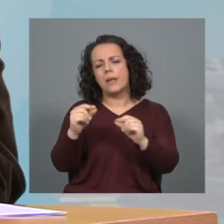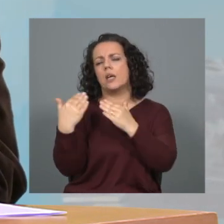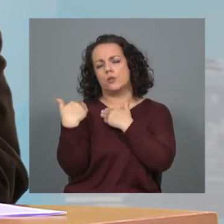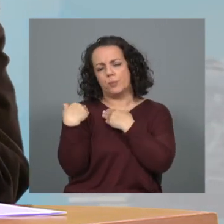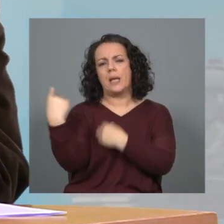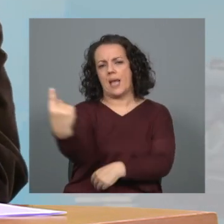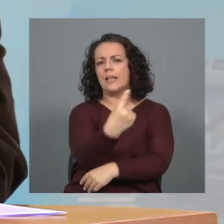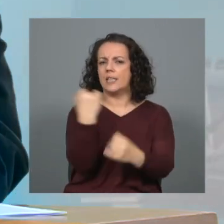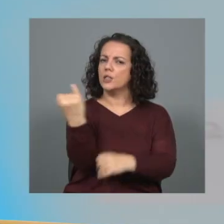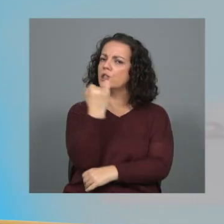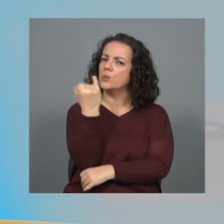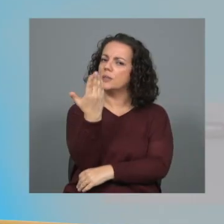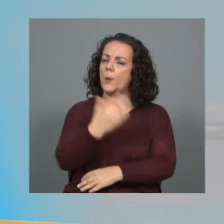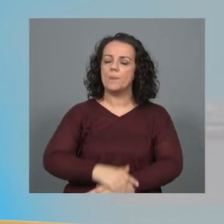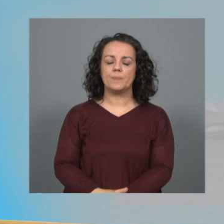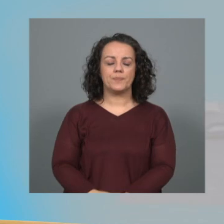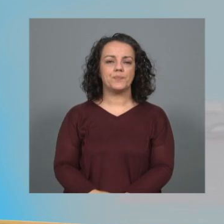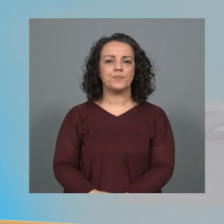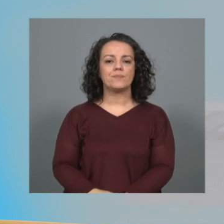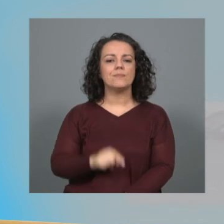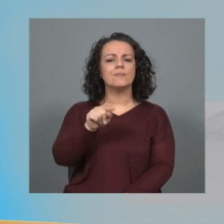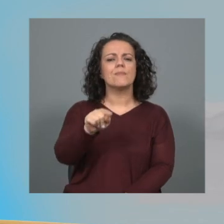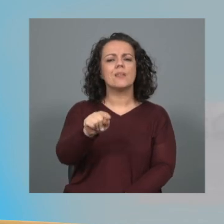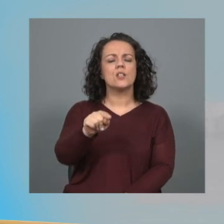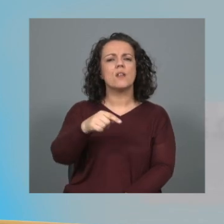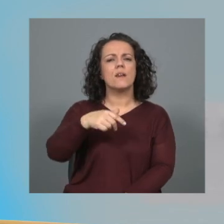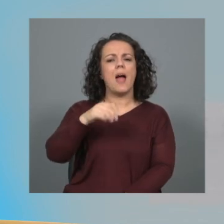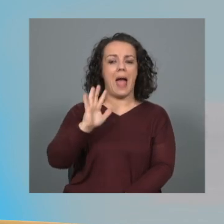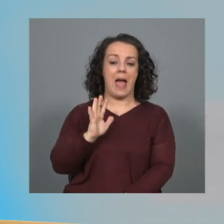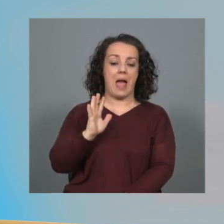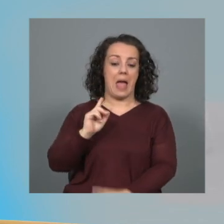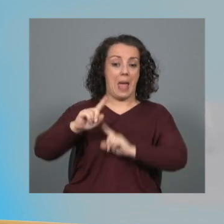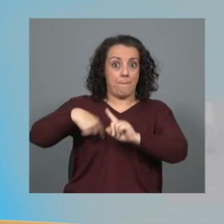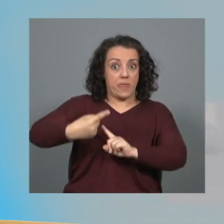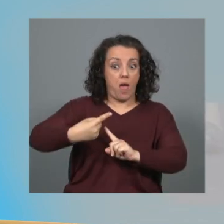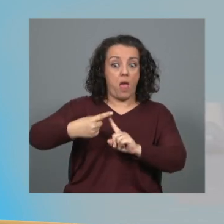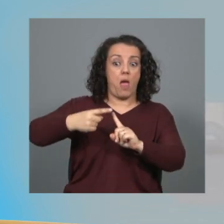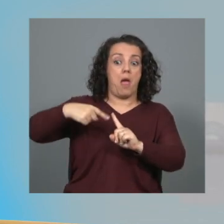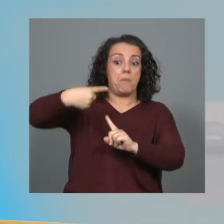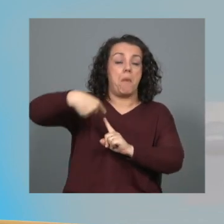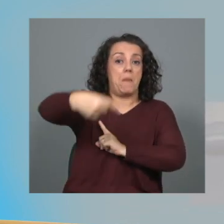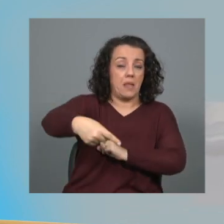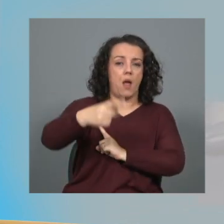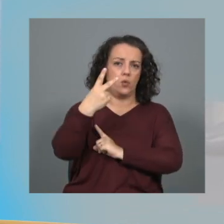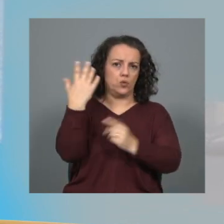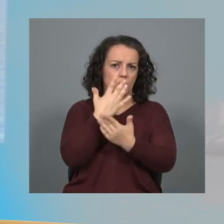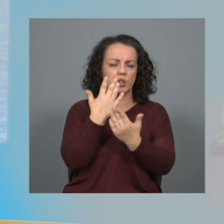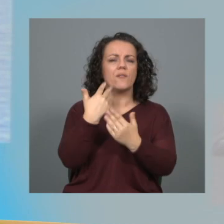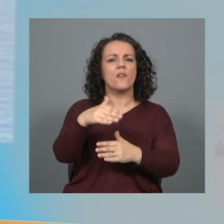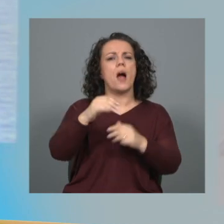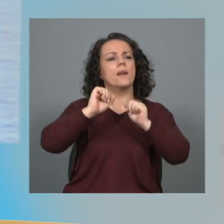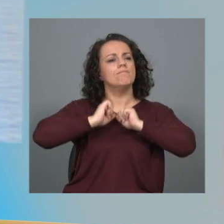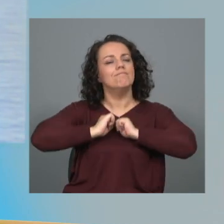instituições. Esta sessão de lançamento começa amanhã e depois vai juntar várias